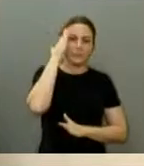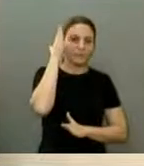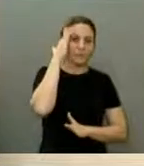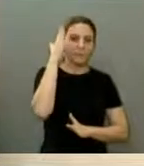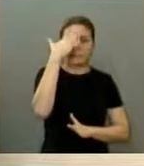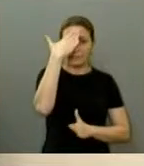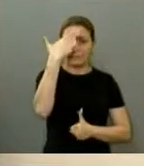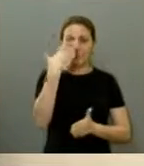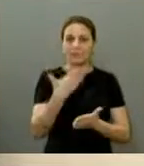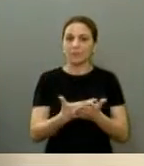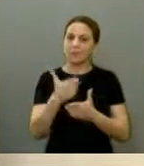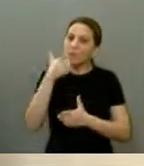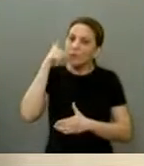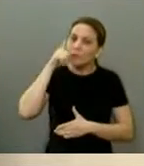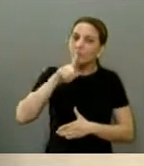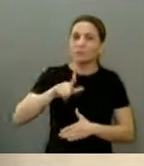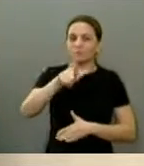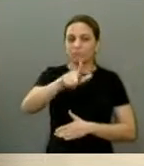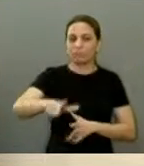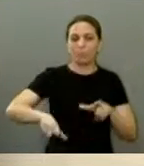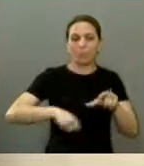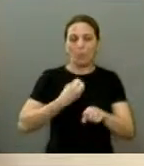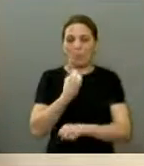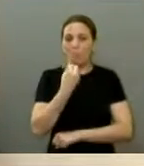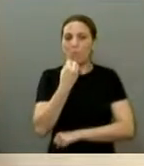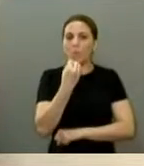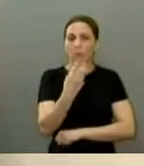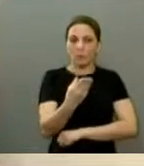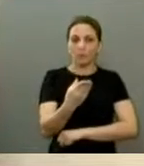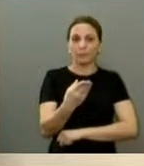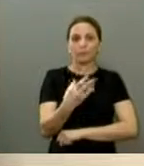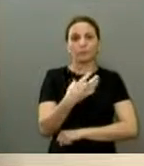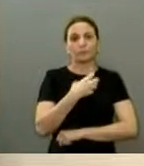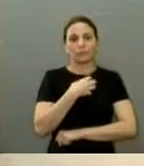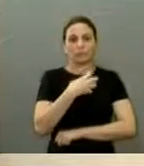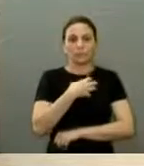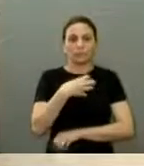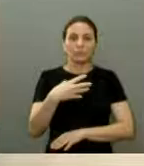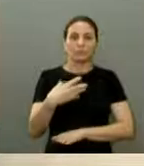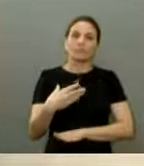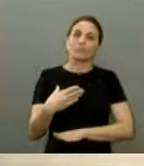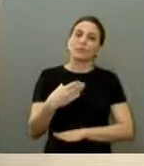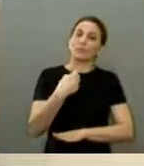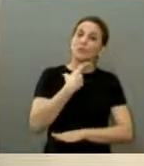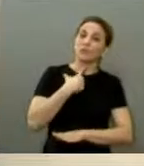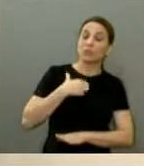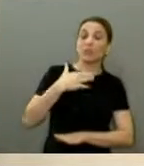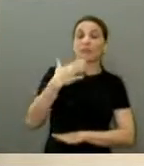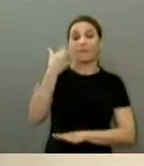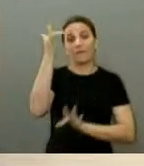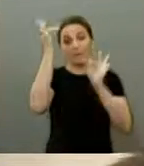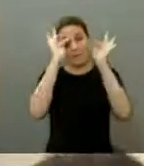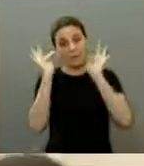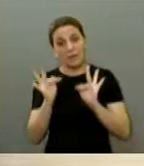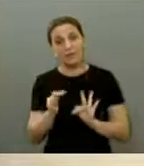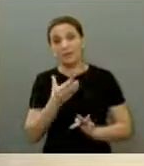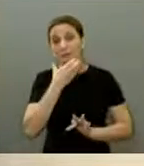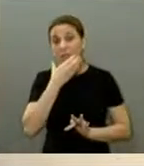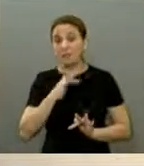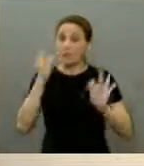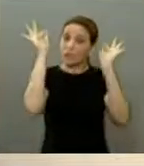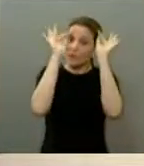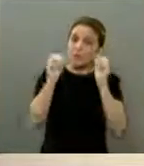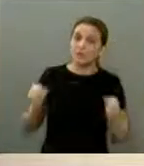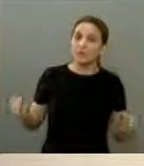certeza que vai dar conta do recado. De qualquer maneira, queria também desejar um Feliz Natal, um Feliz Ano